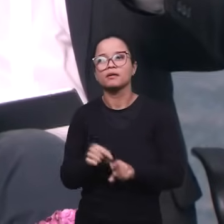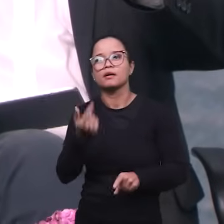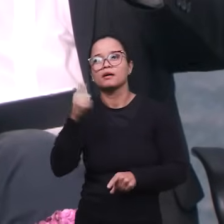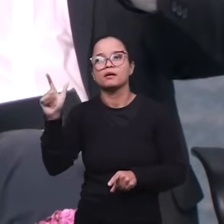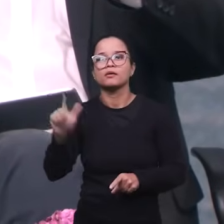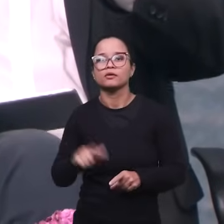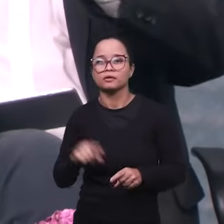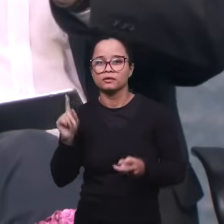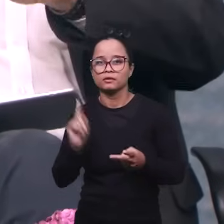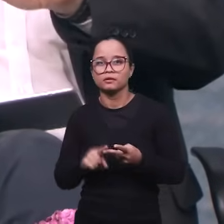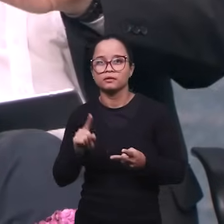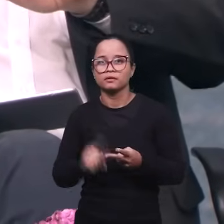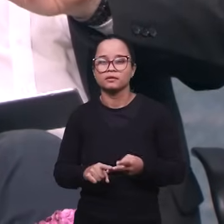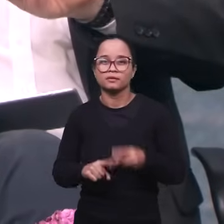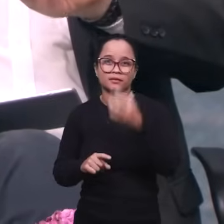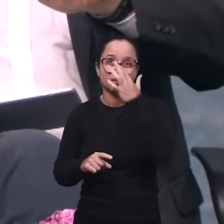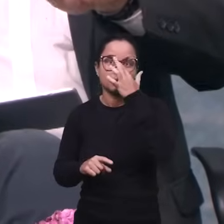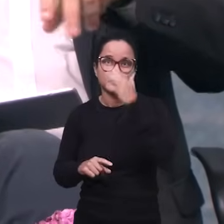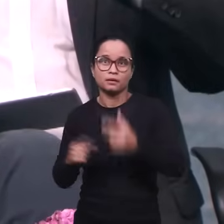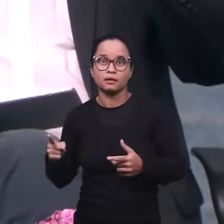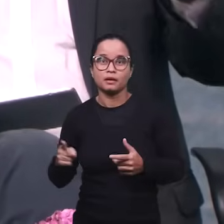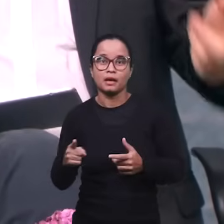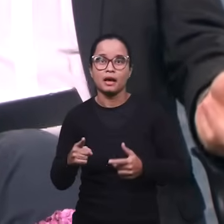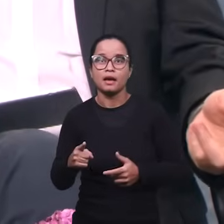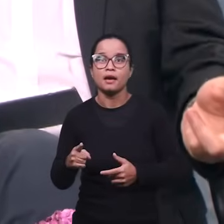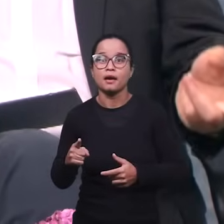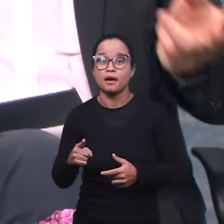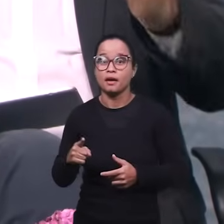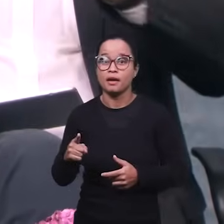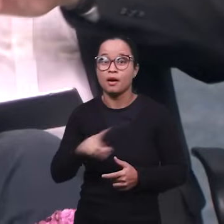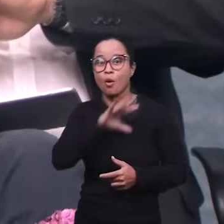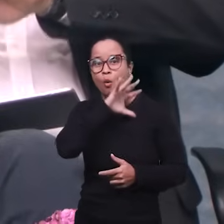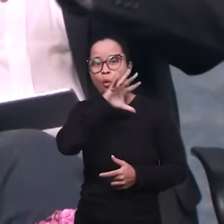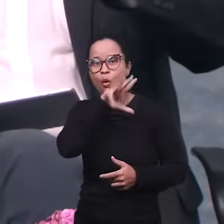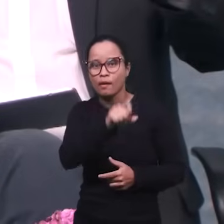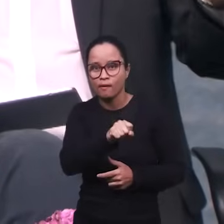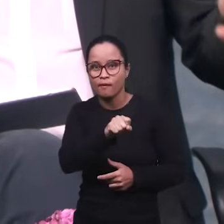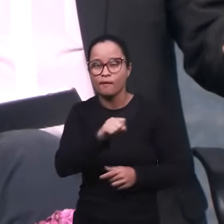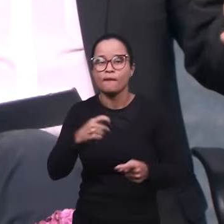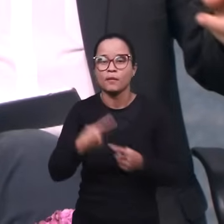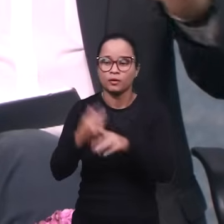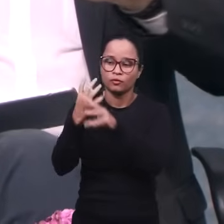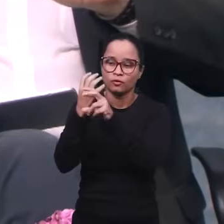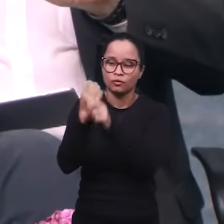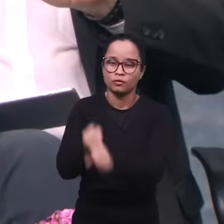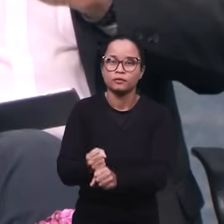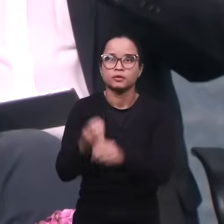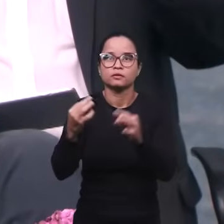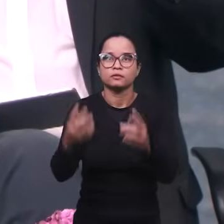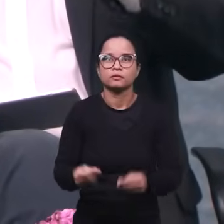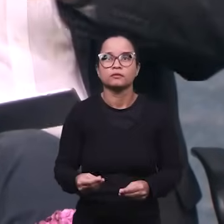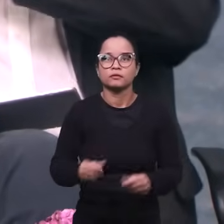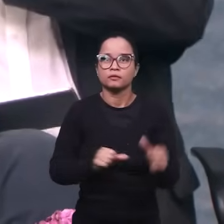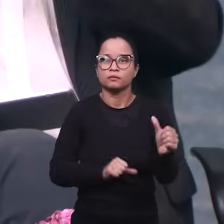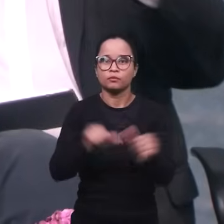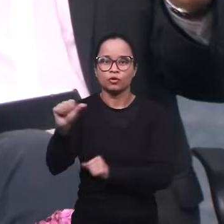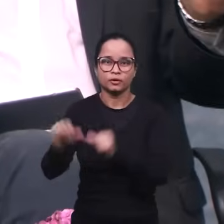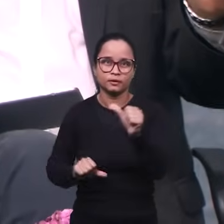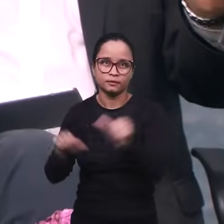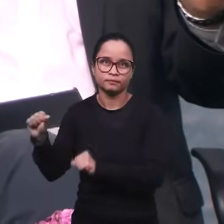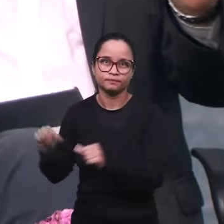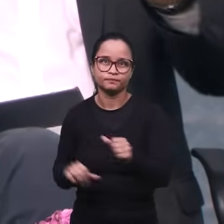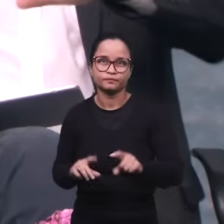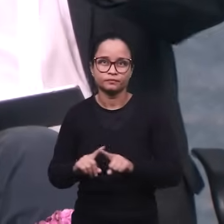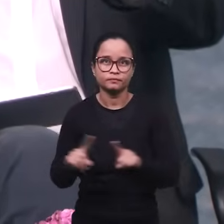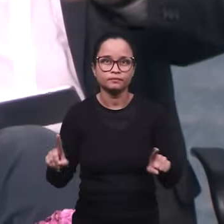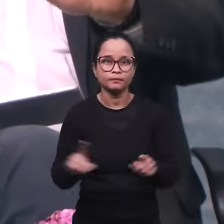que a gente não vai entrar aqui, mas que também chama atenção, é do ponto de vista de imposto de renda, porque você soma tudo e você muda de alíquota na hora que